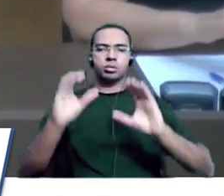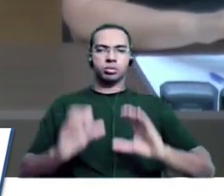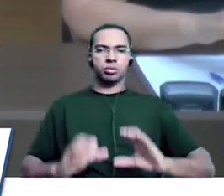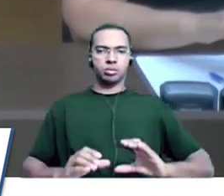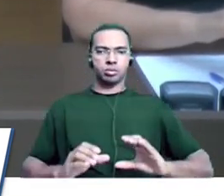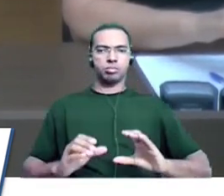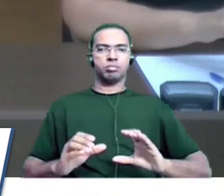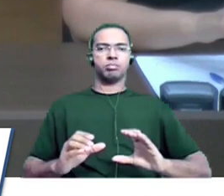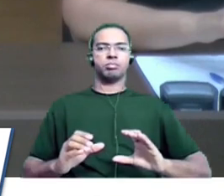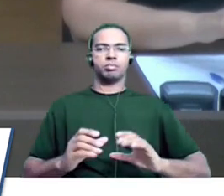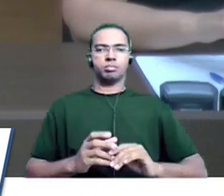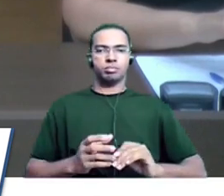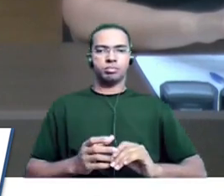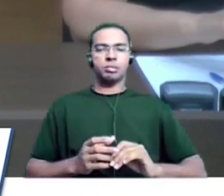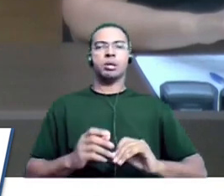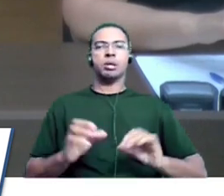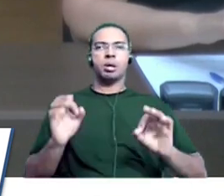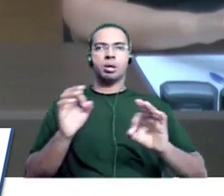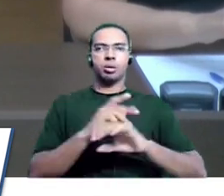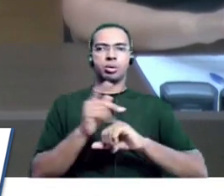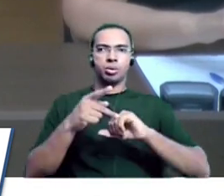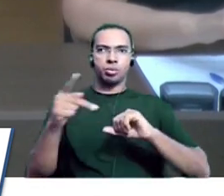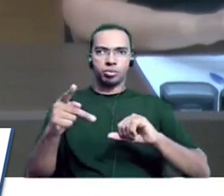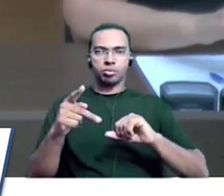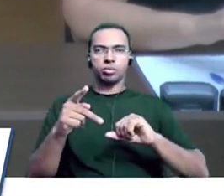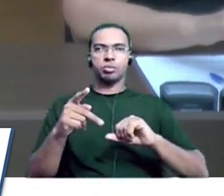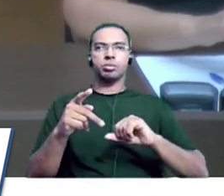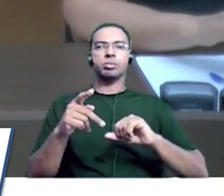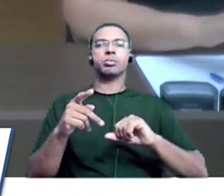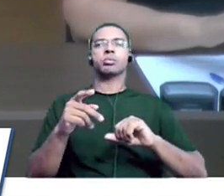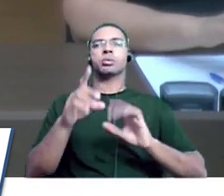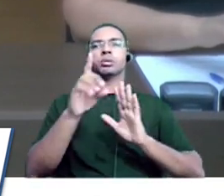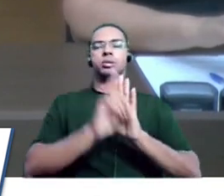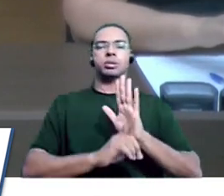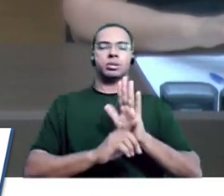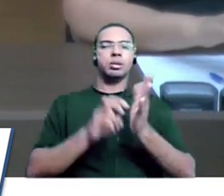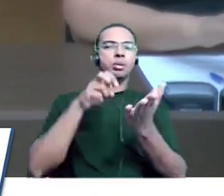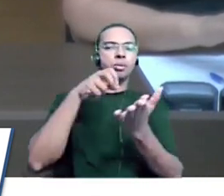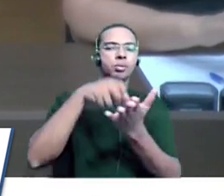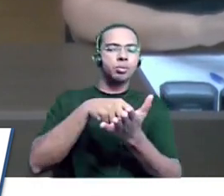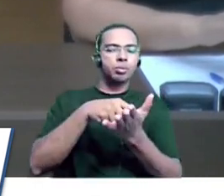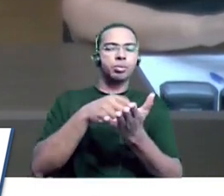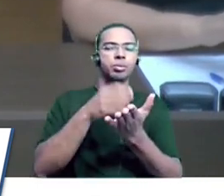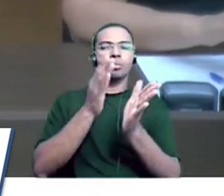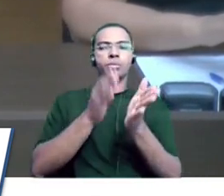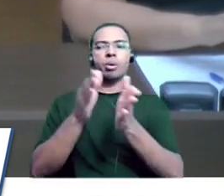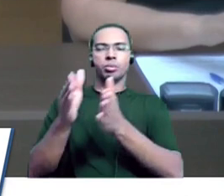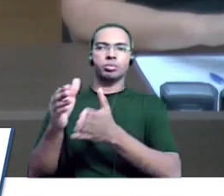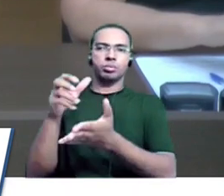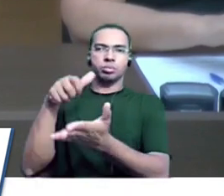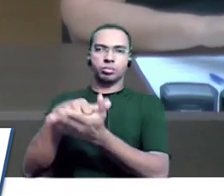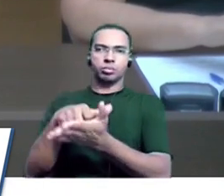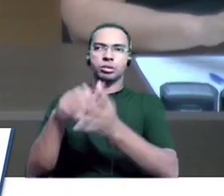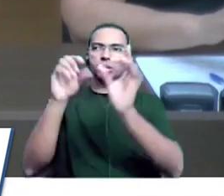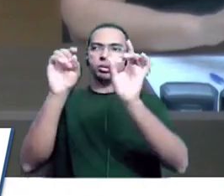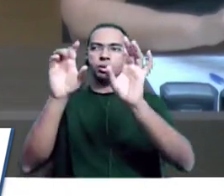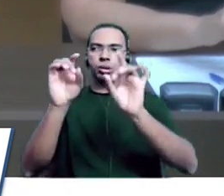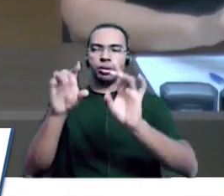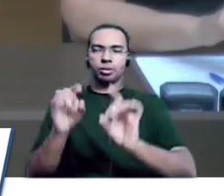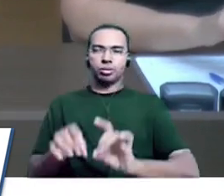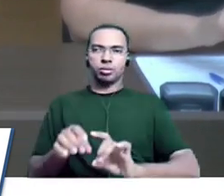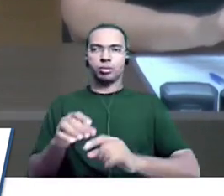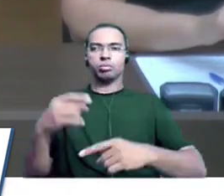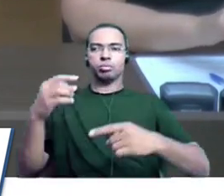Cidadania, pós-graduando em Direito Penal e Processo Penal. Especializou-se em